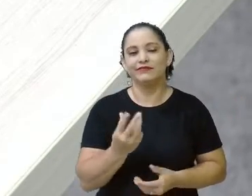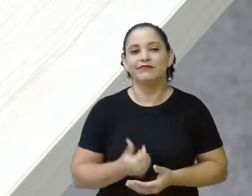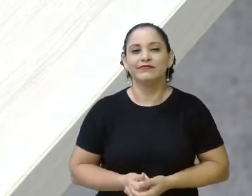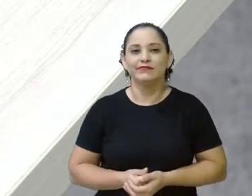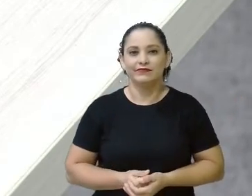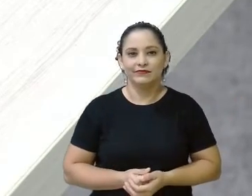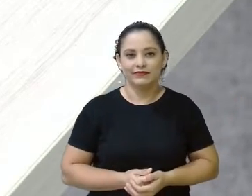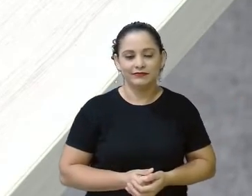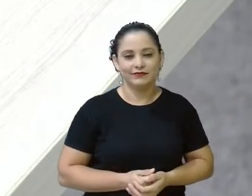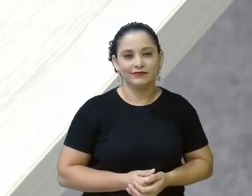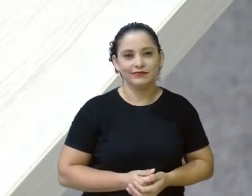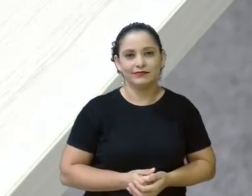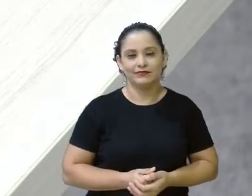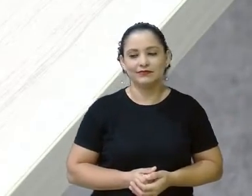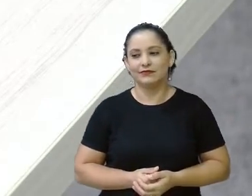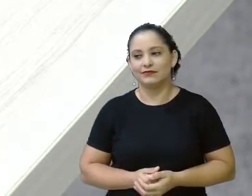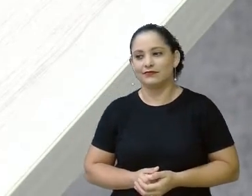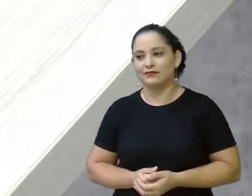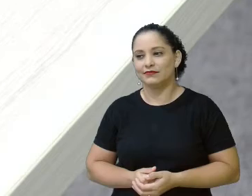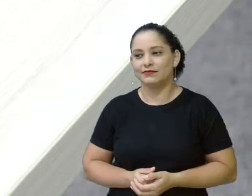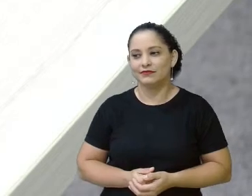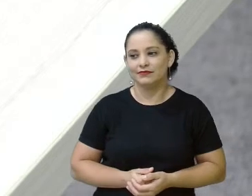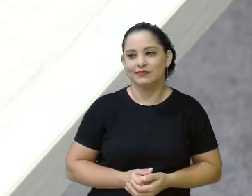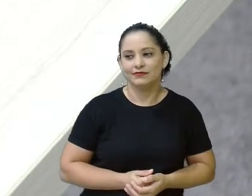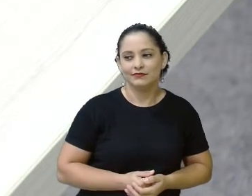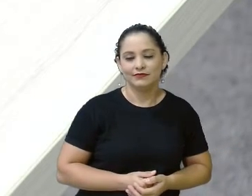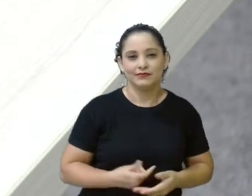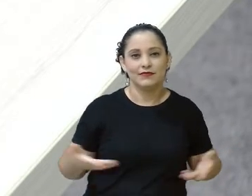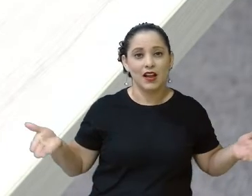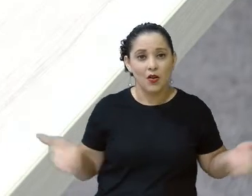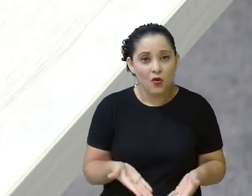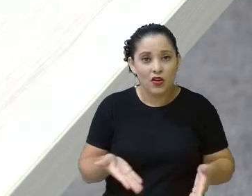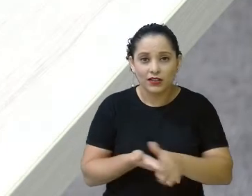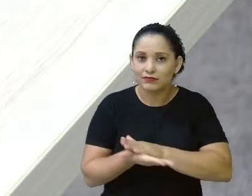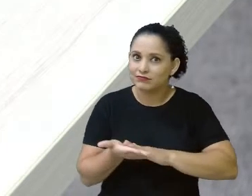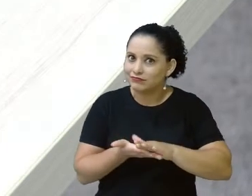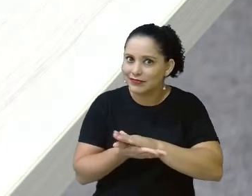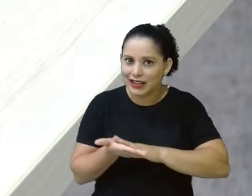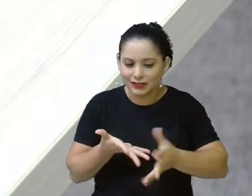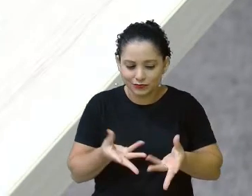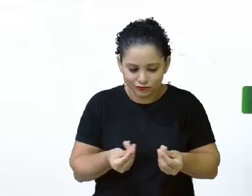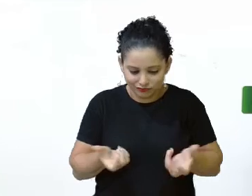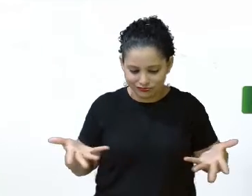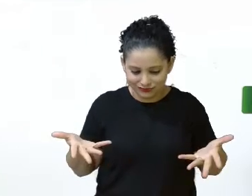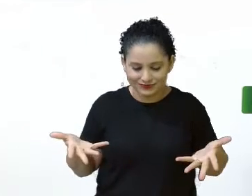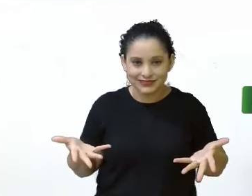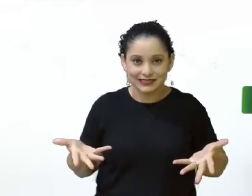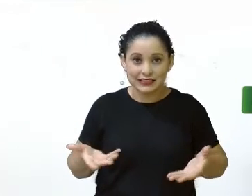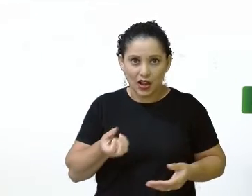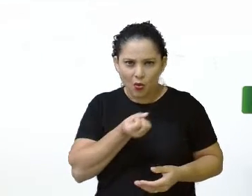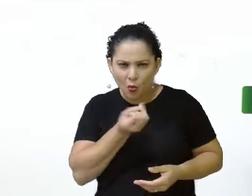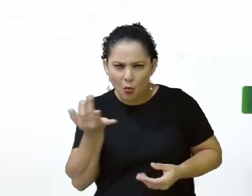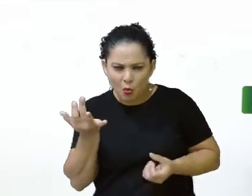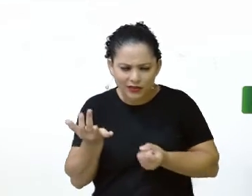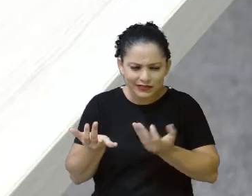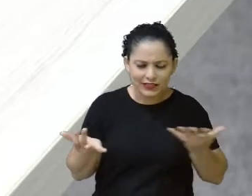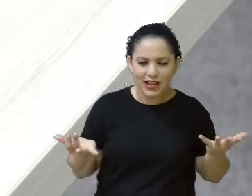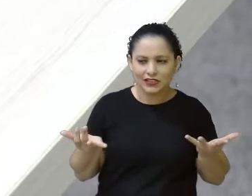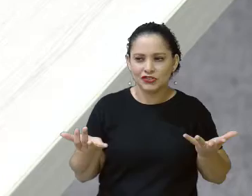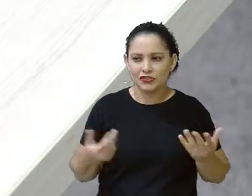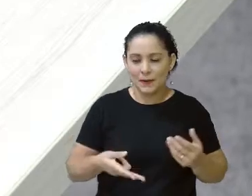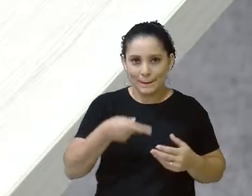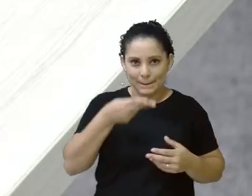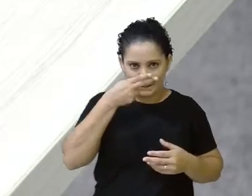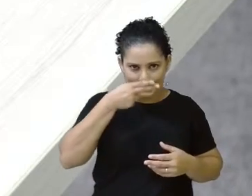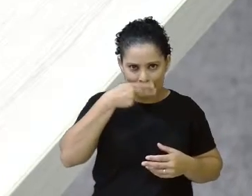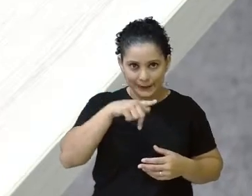para 3. Fiquei sem nada na mão. Será que eu tenho a mesma quantidade de pecinhas? Vamos